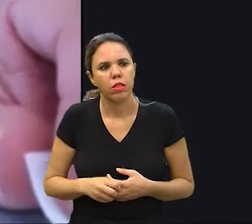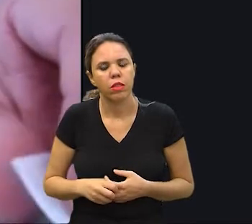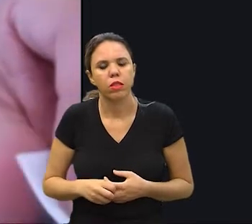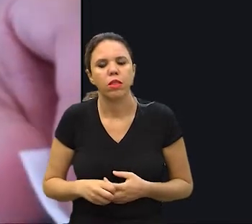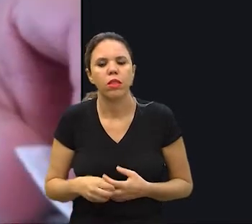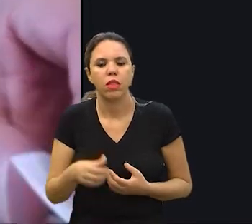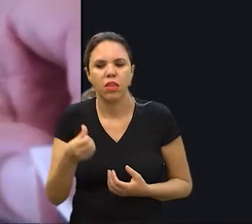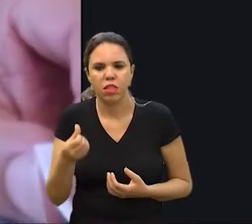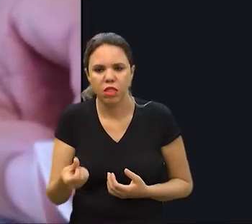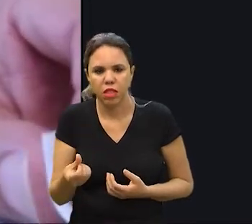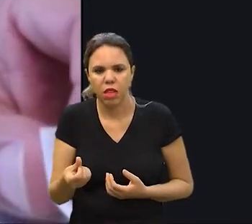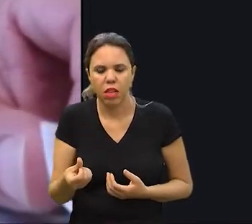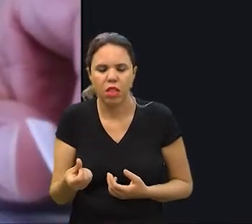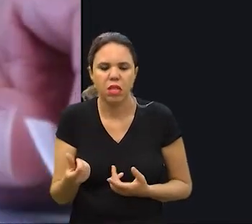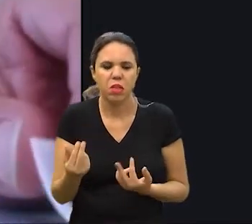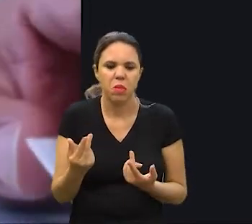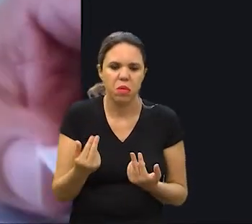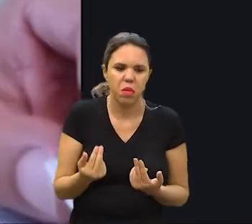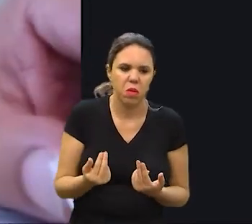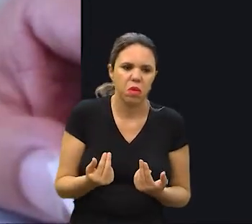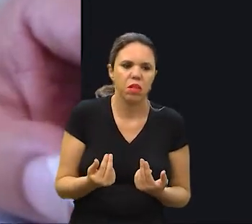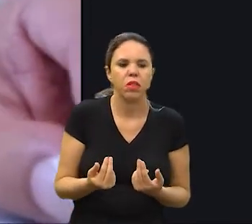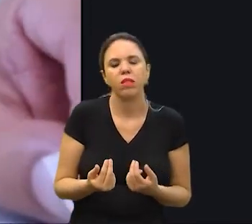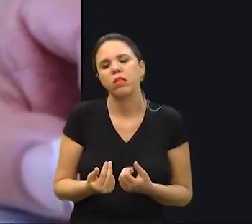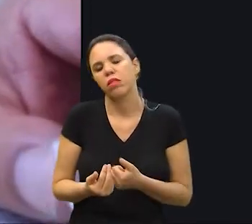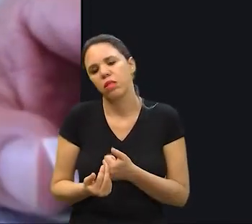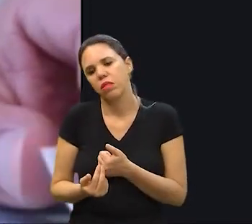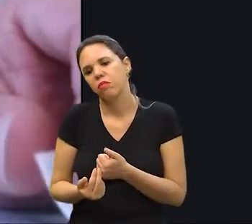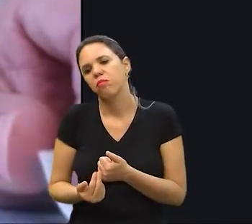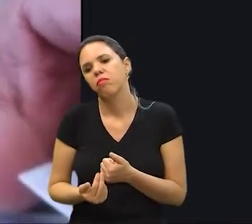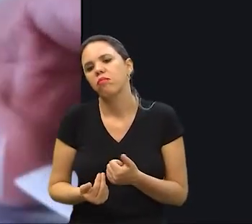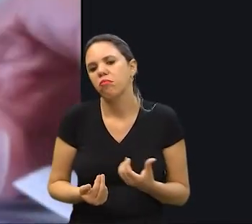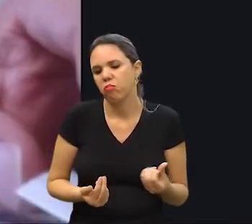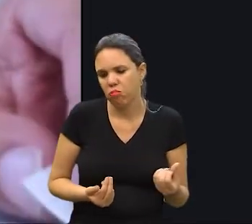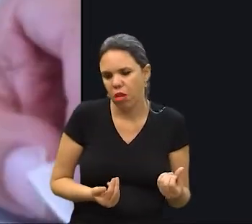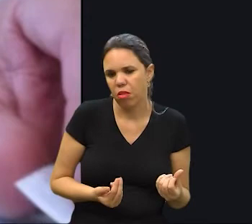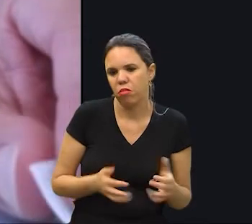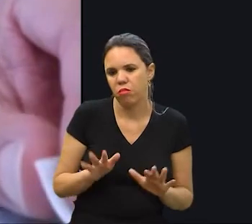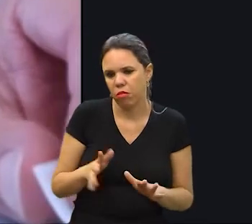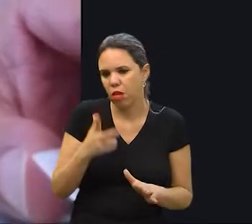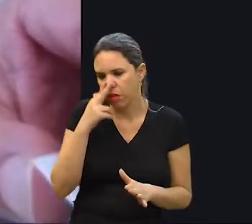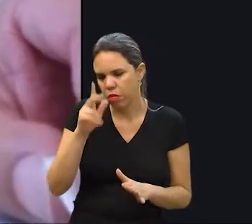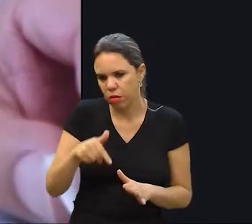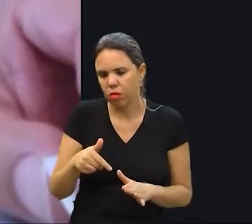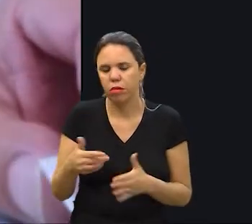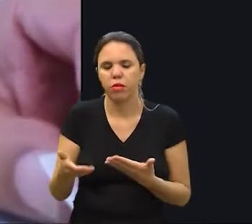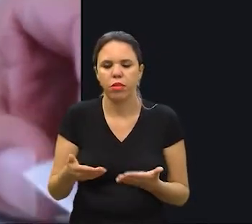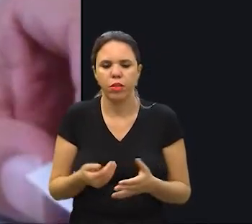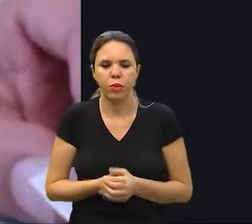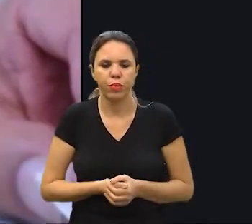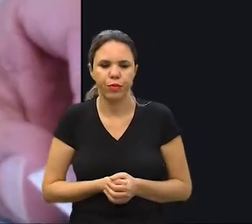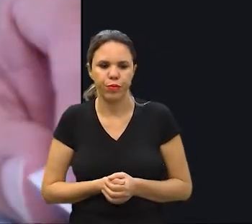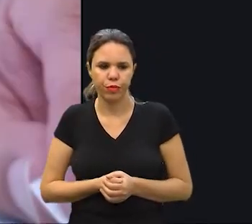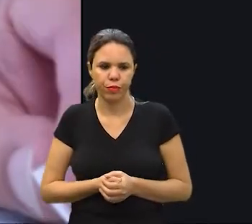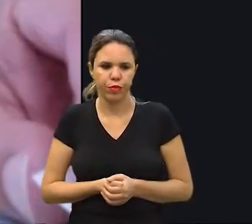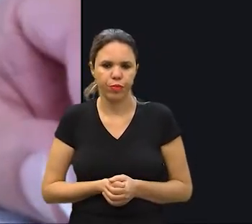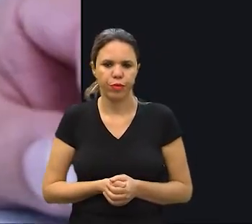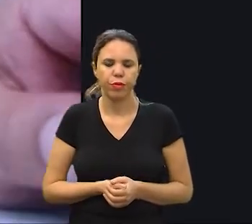6 é a mesma coisa que meia dúzia. Isso também é violência. Tratar a mulher